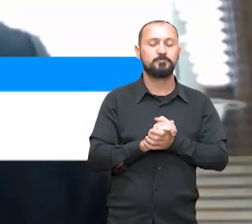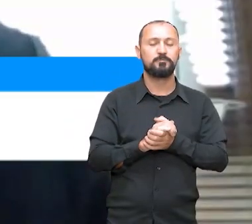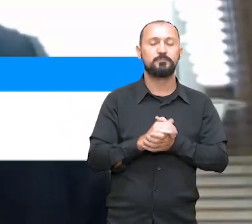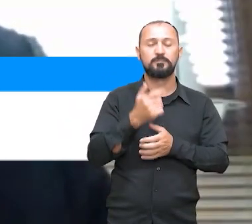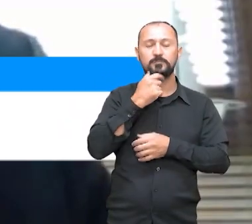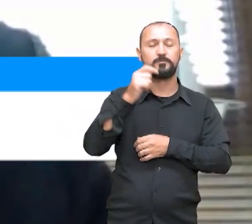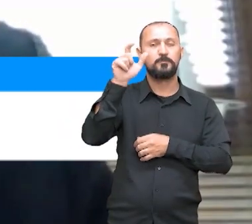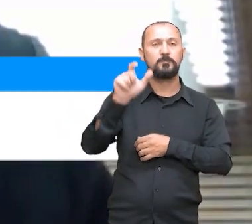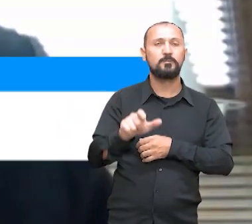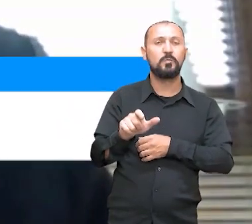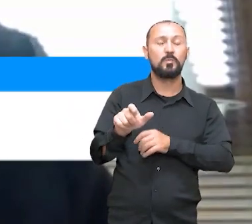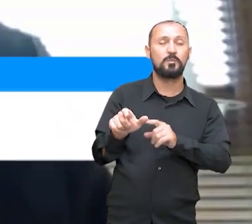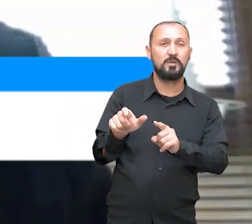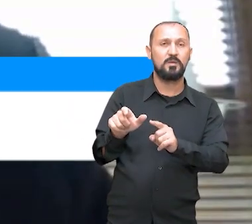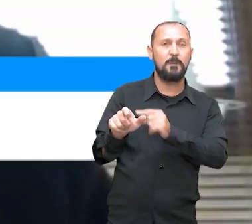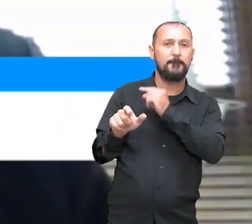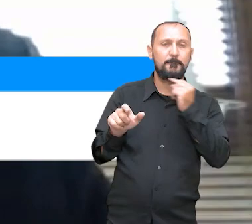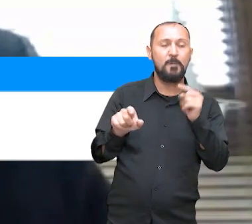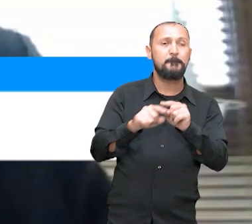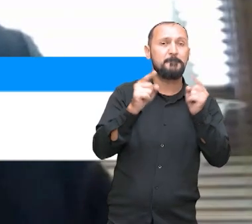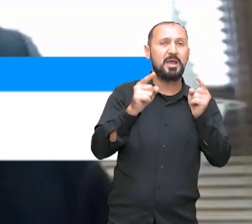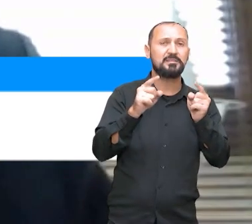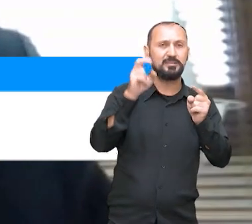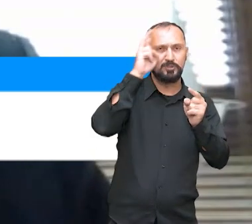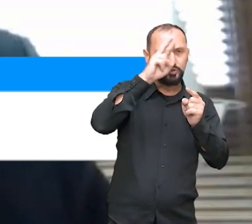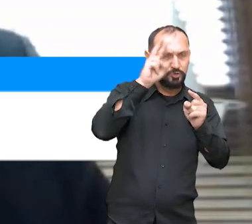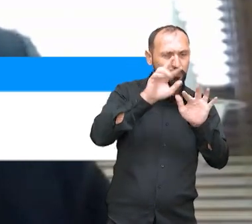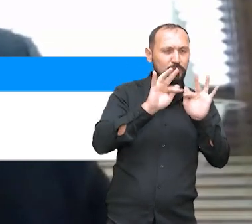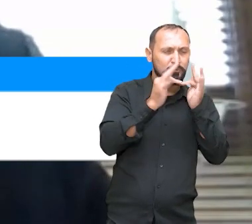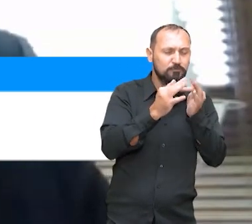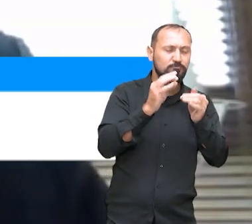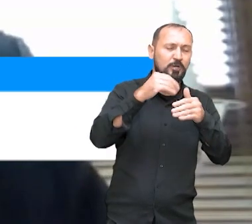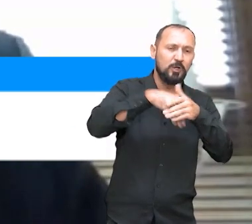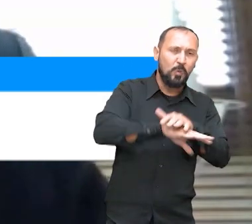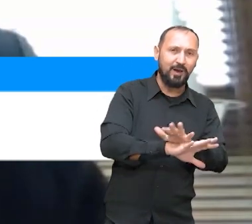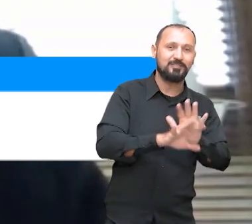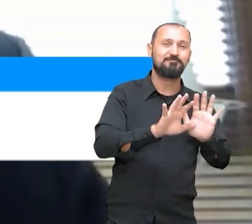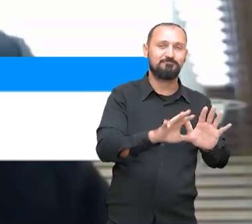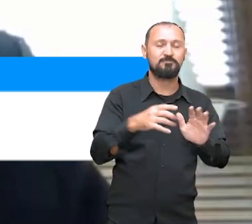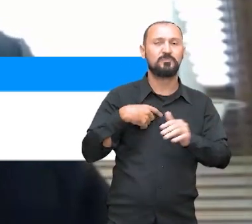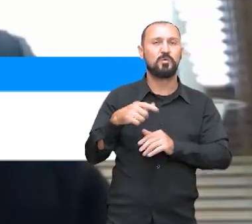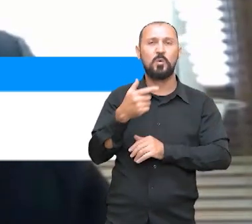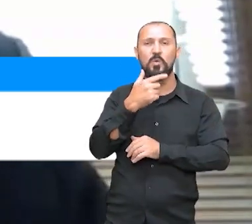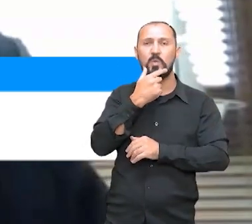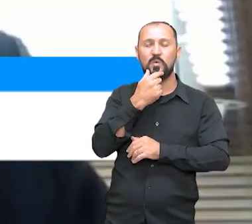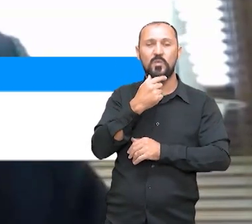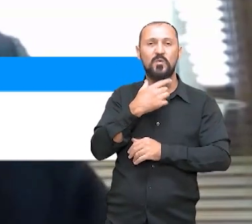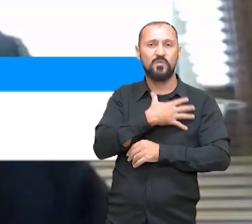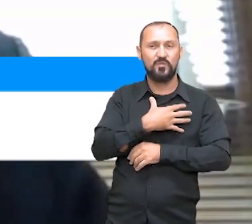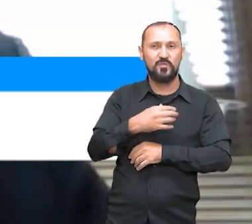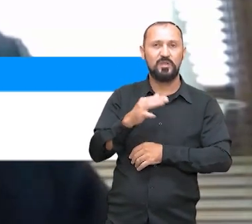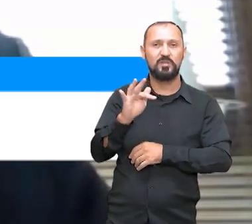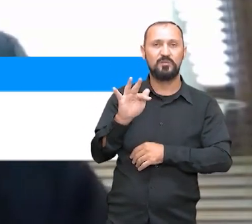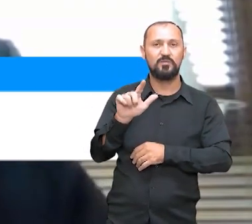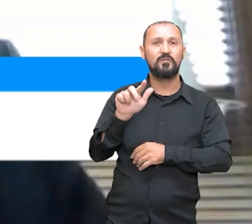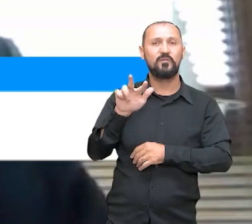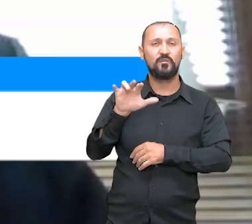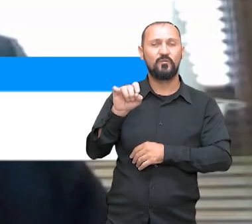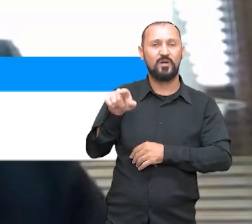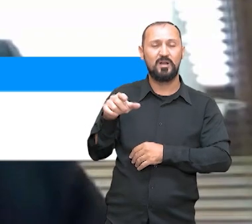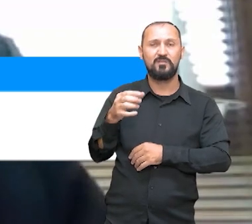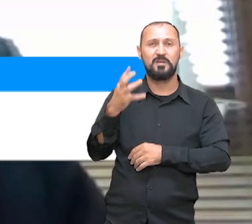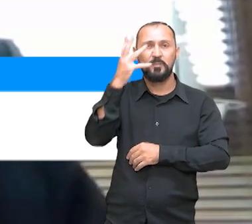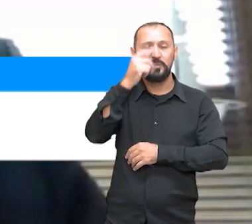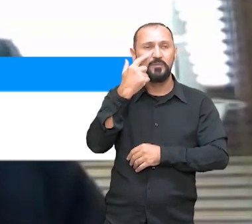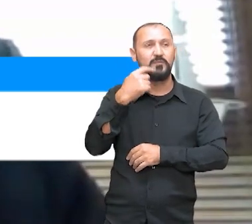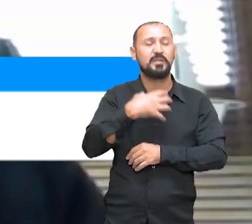o homem e fica o legado. E é muito bonito. Flávio, que é o filho, está aí do lado e